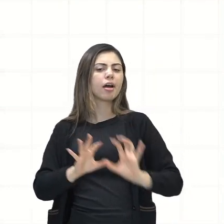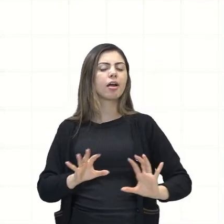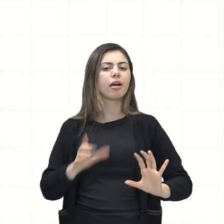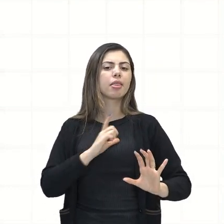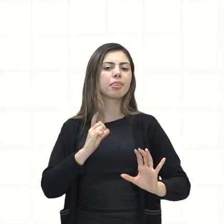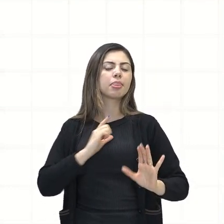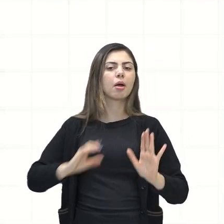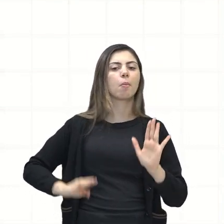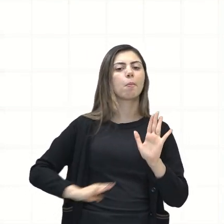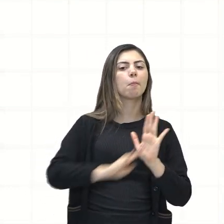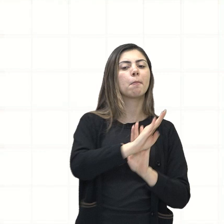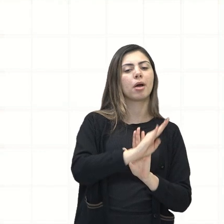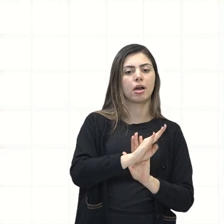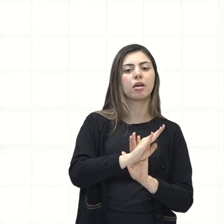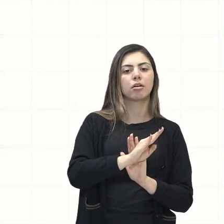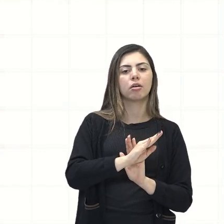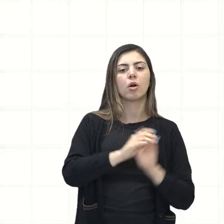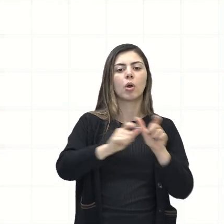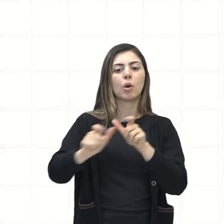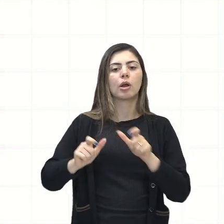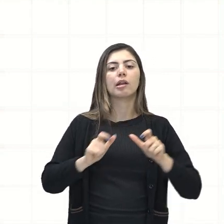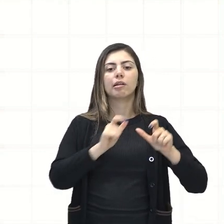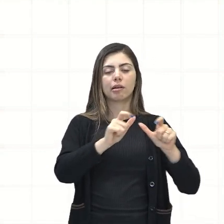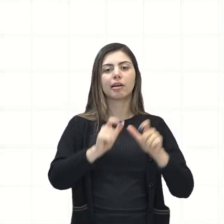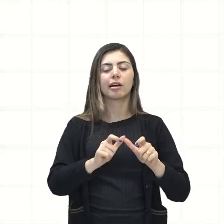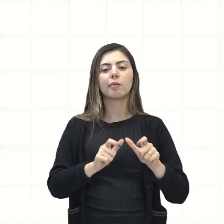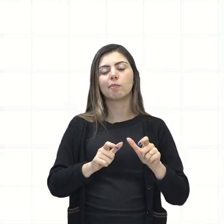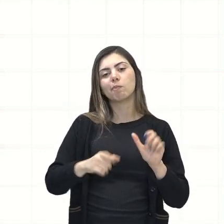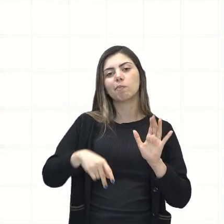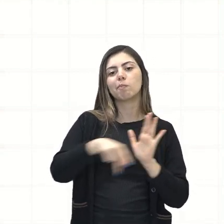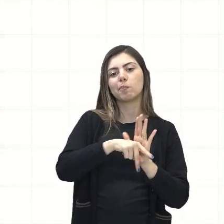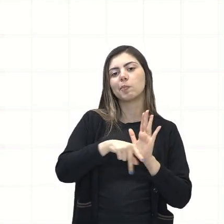maior quantitativo de estabelecimentos